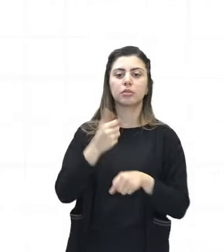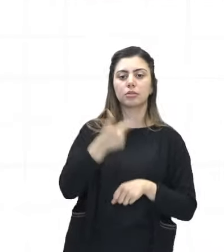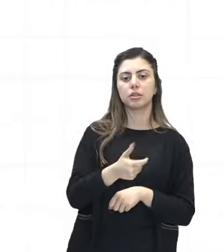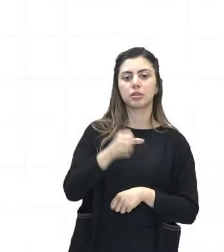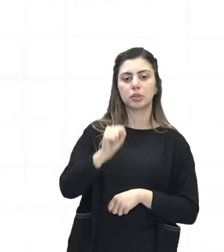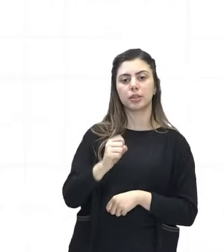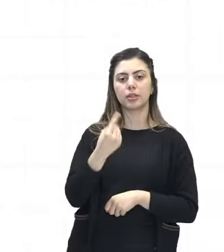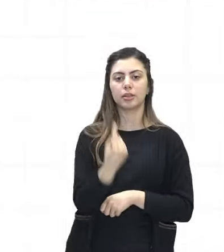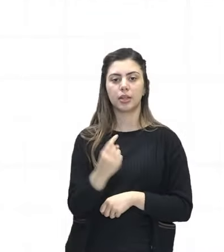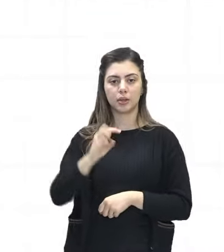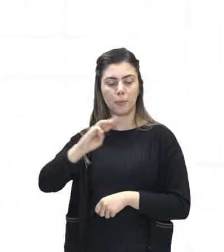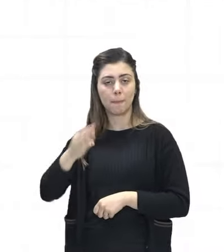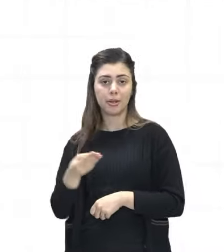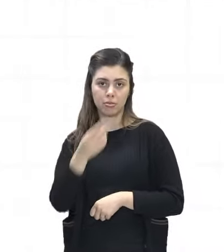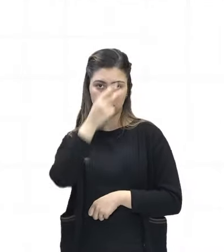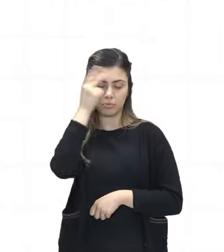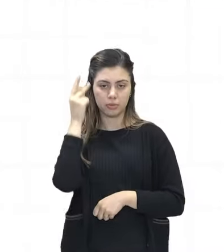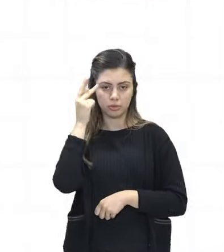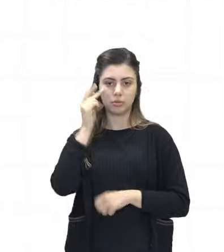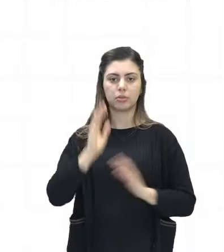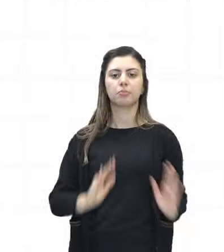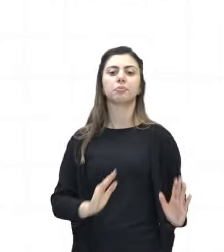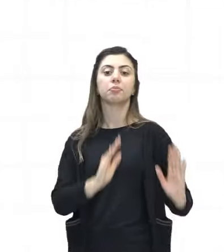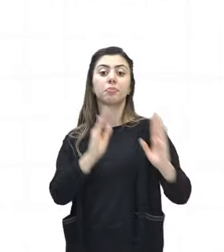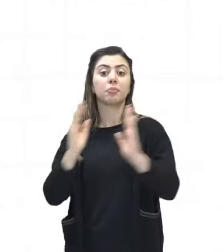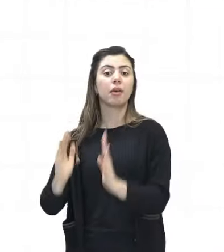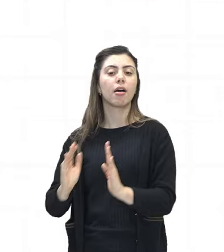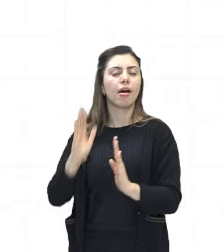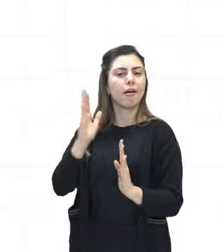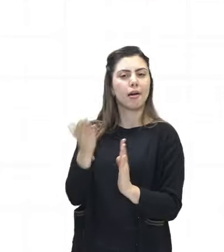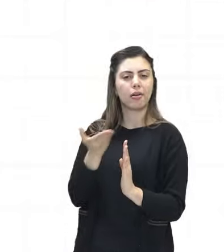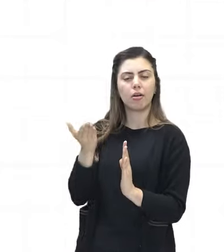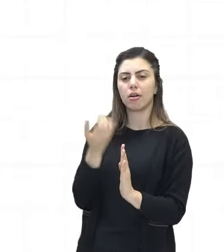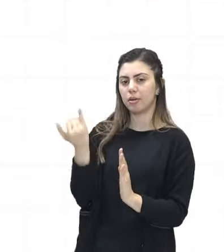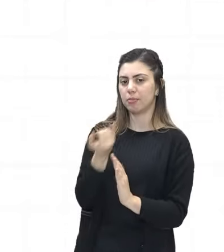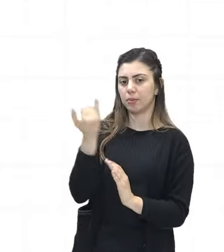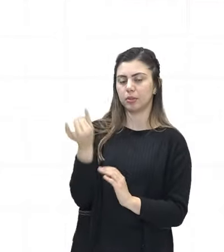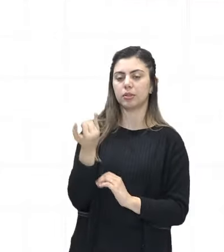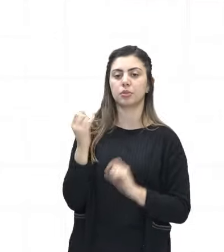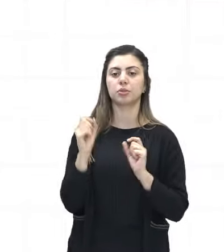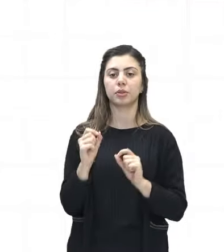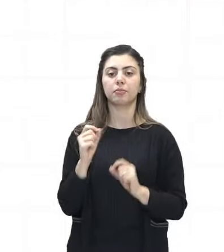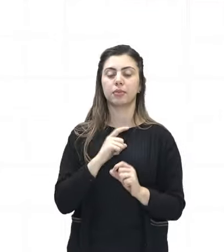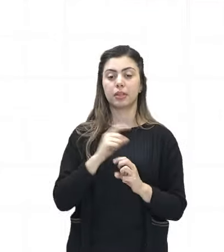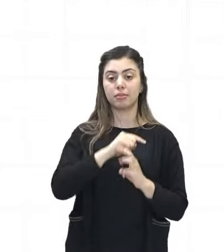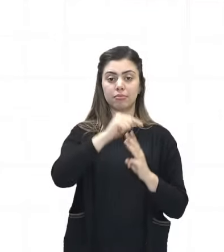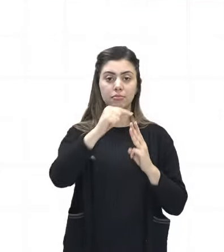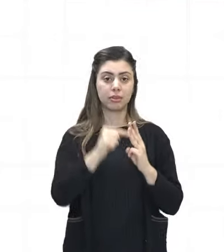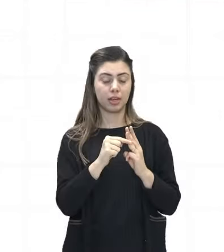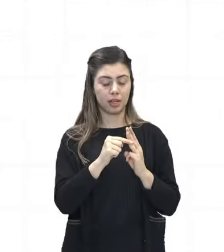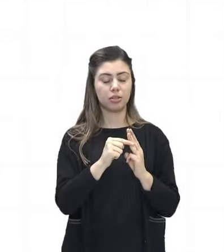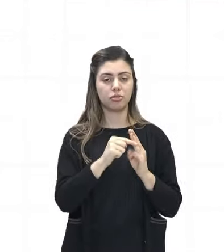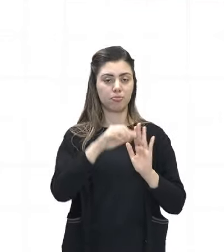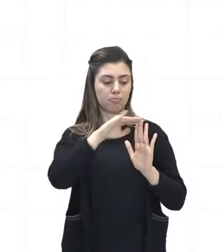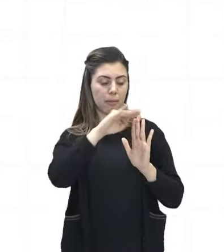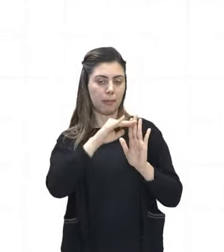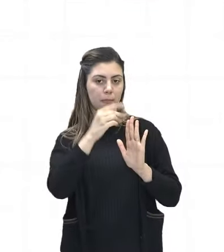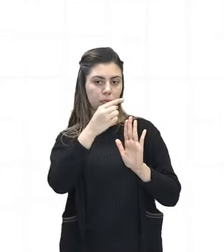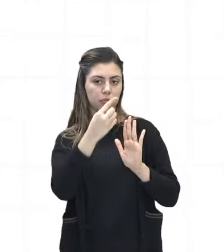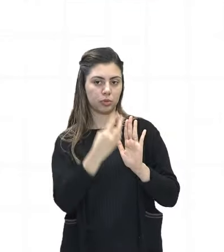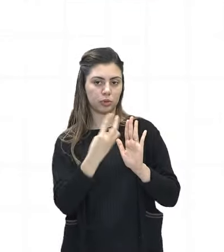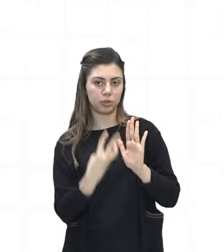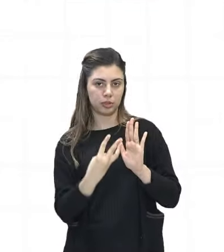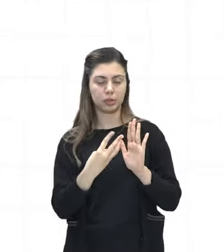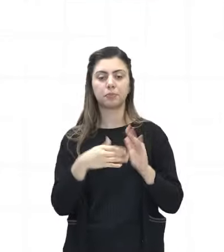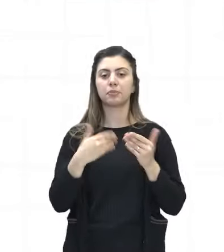milhões de habitantes tá chegamos agora em um ponto importante os três eh países mais populosos do mundo né Estados Unidos